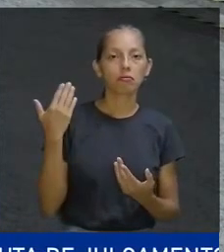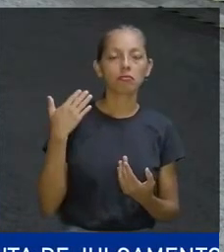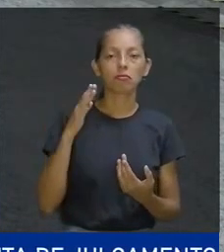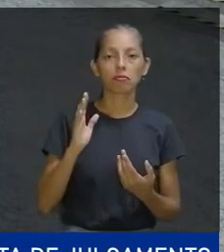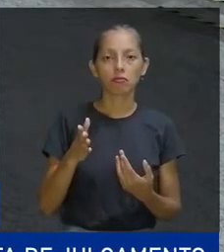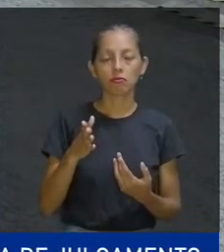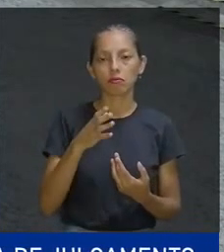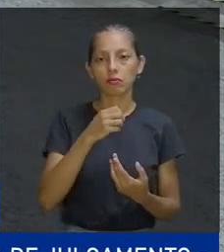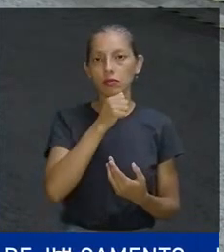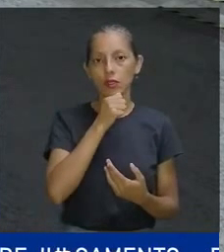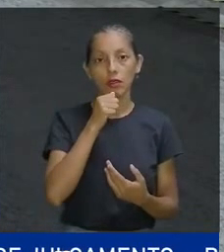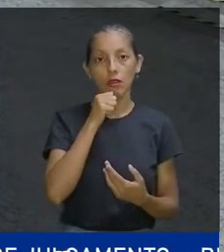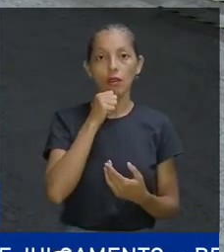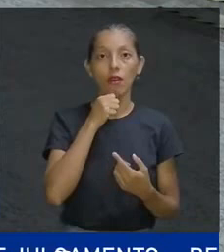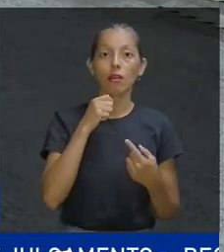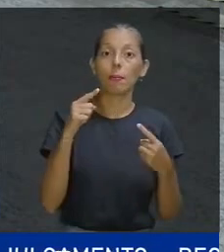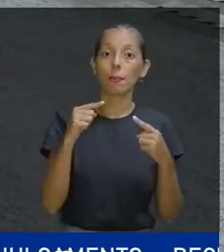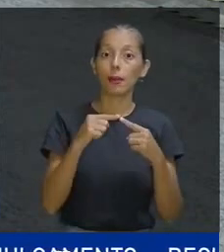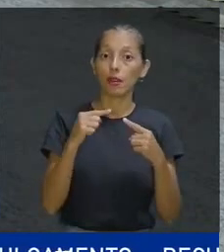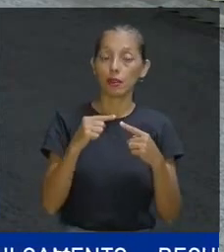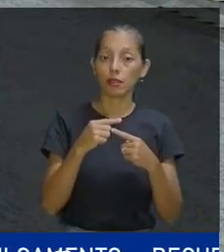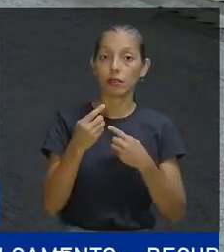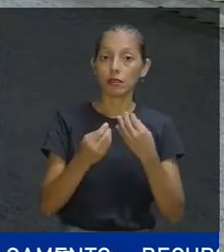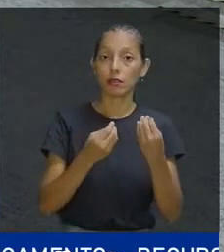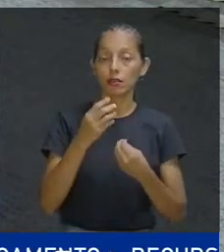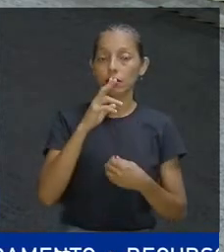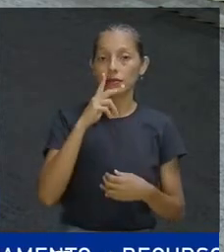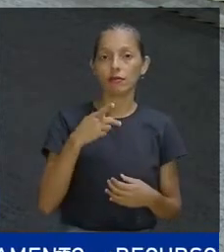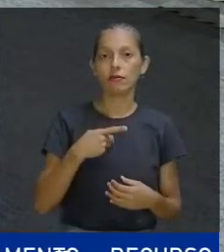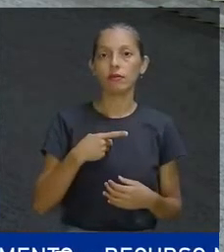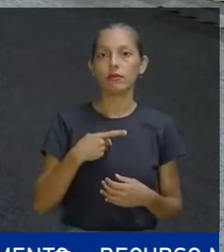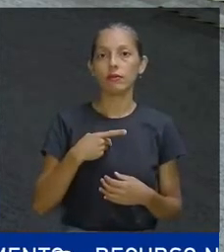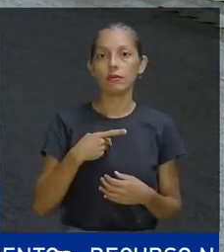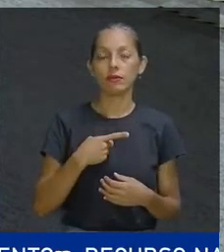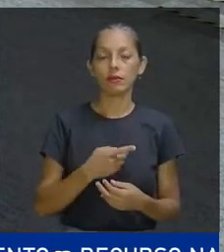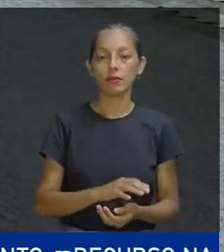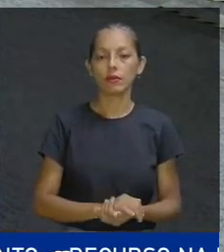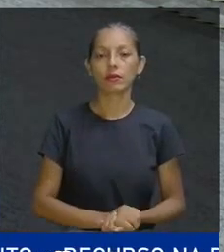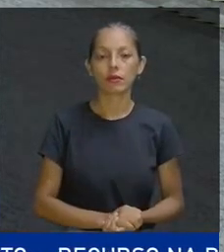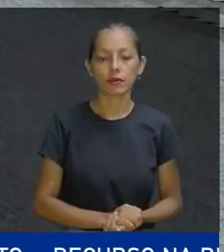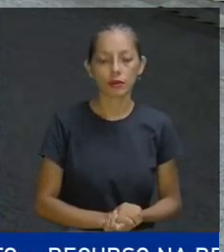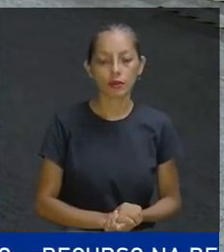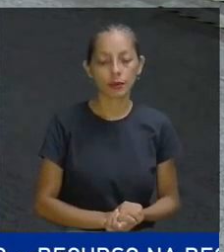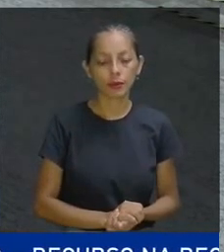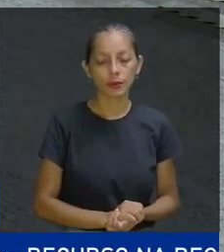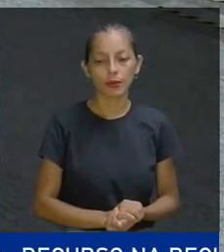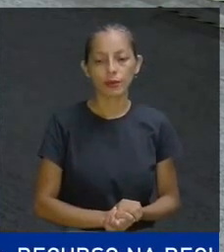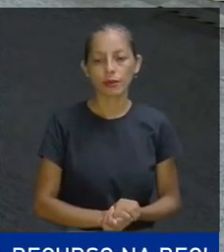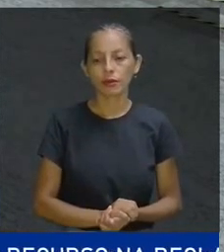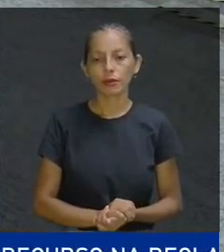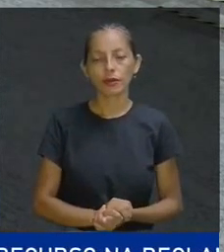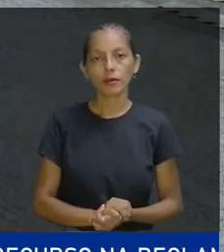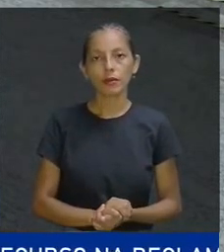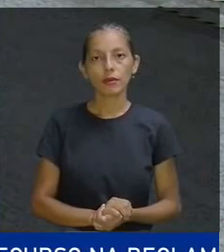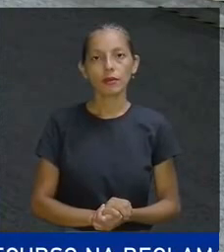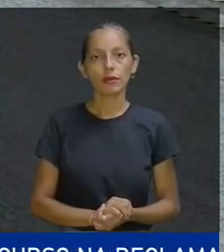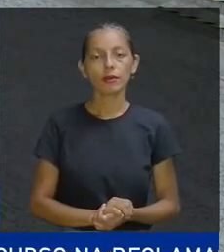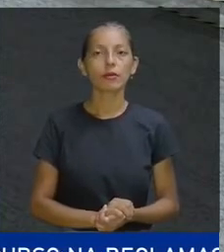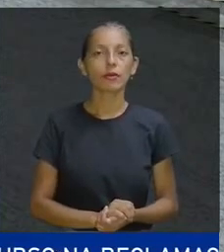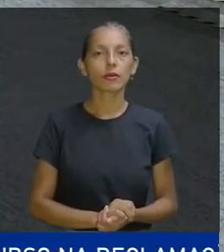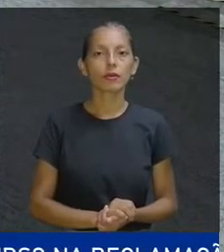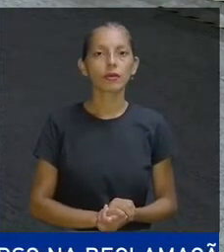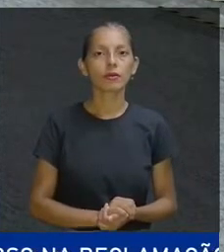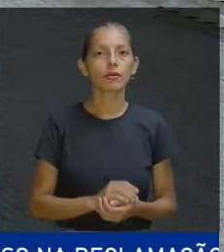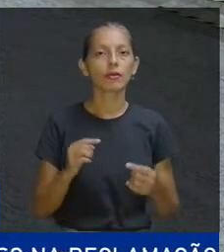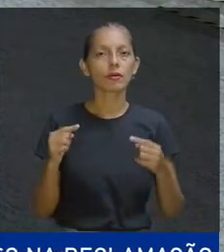assunto pessoal. Ao final, pediu a apuração dos fatos narrados e a instauração do competente processo administrativo